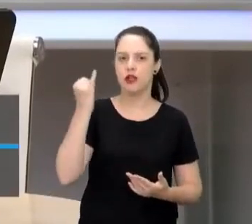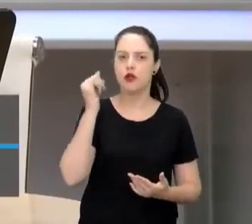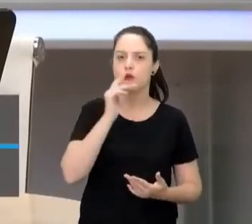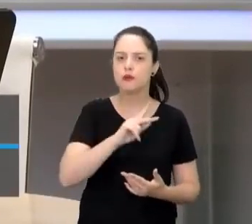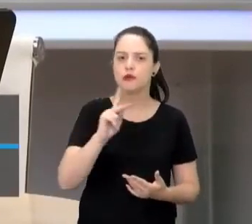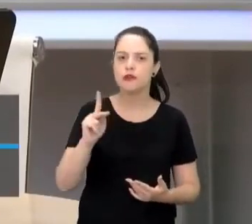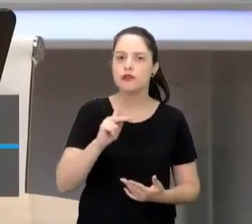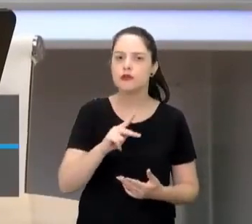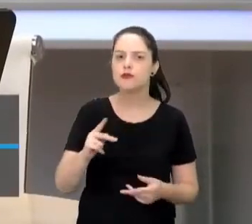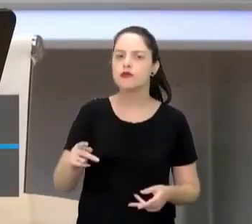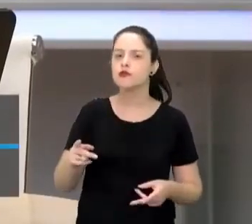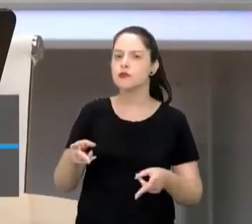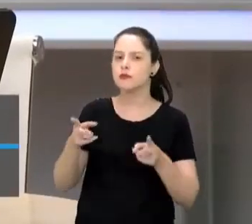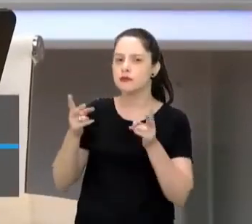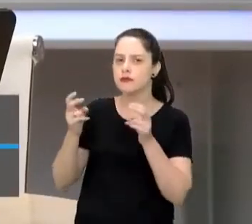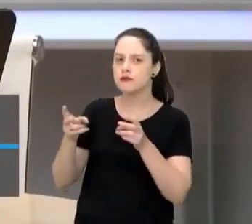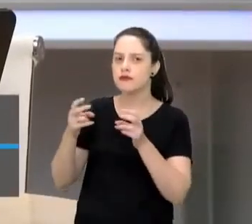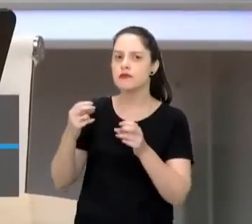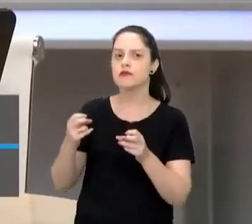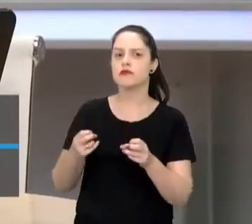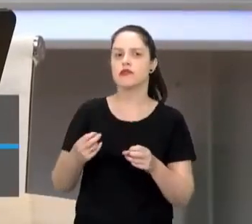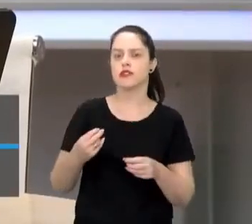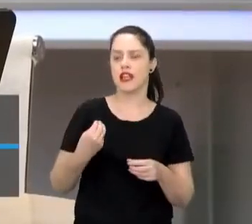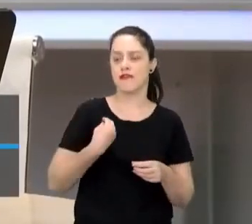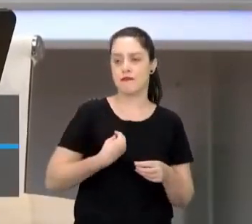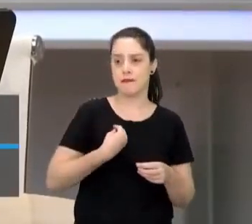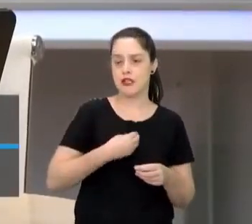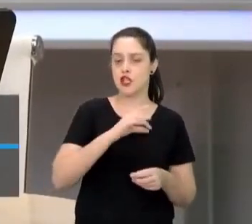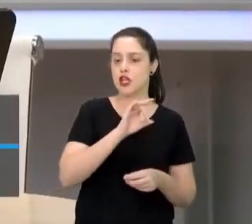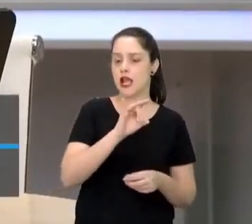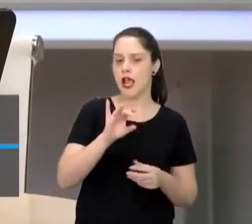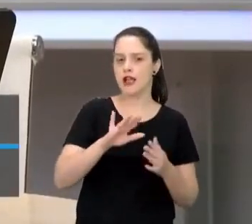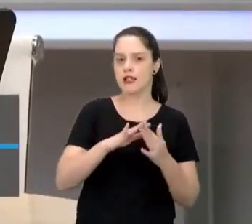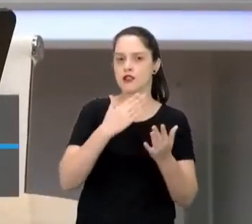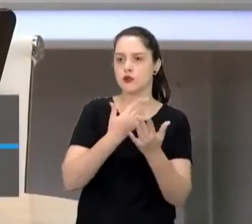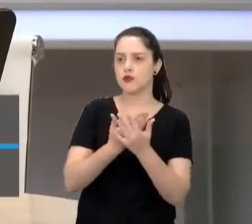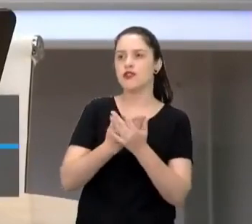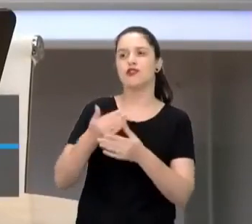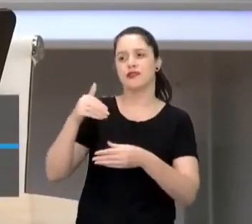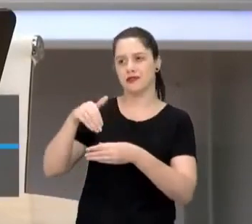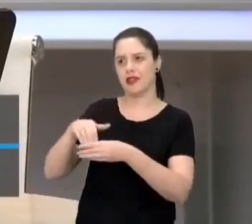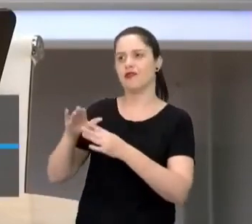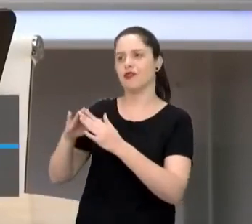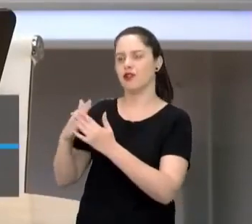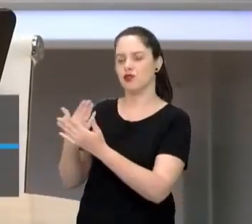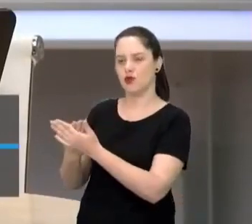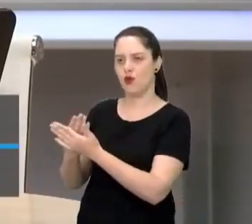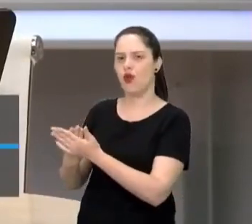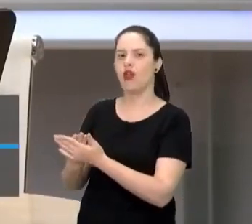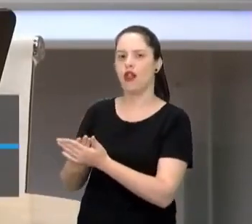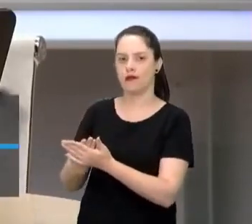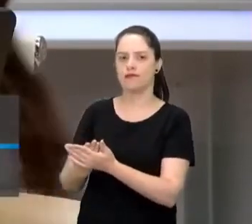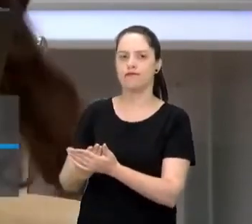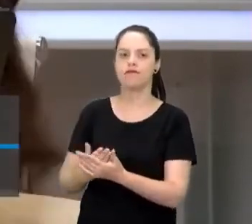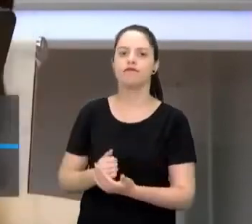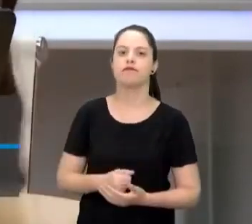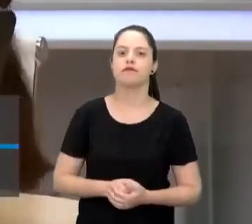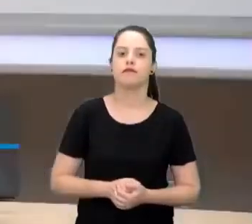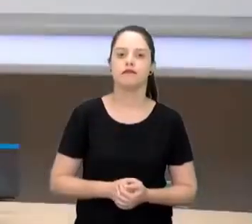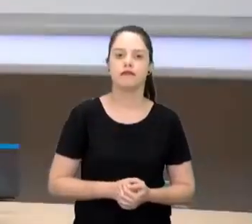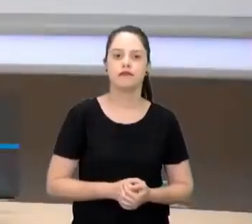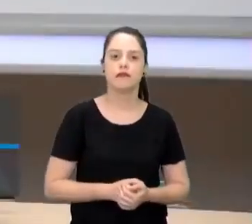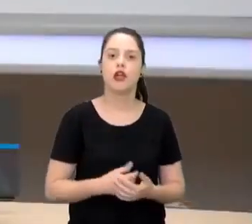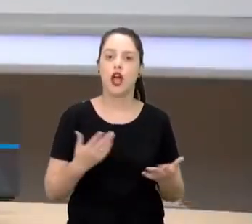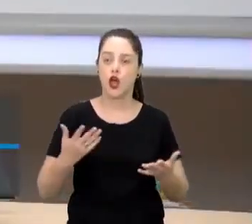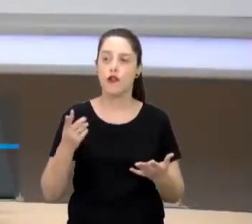eles participem aí da vida do estudante dentro da escola, dentro da unidade escolar, tá bom? Essa é a ideia. Posso trazer mais